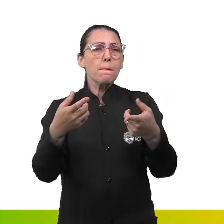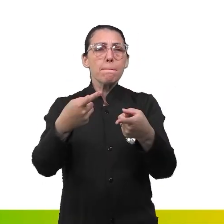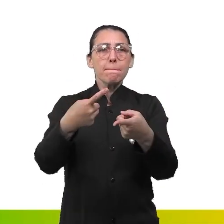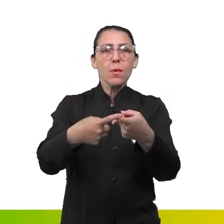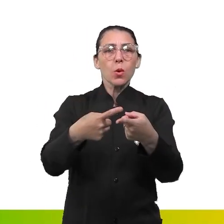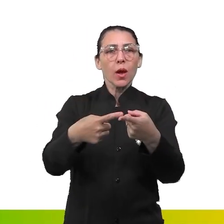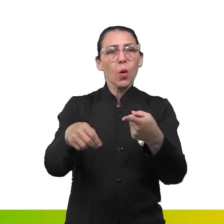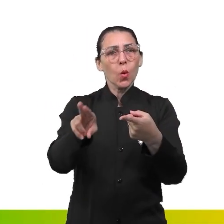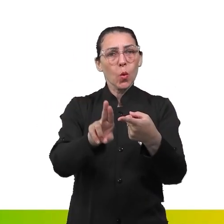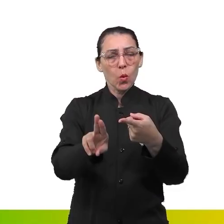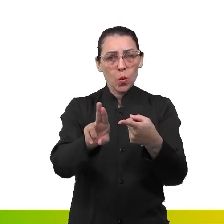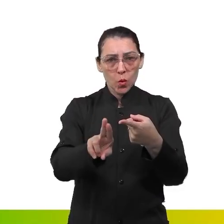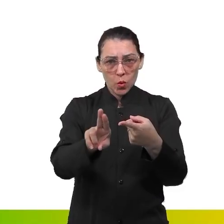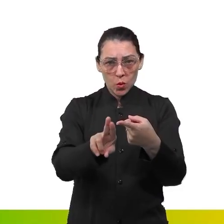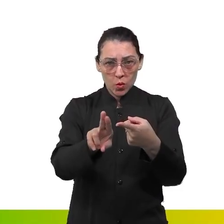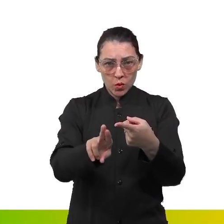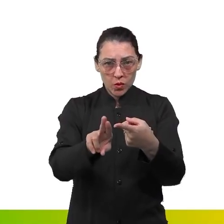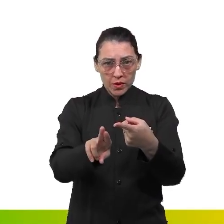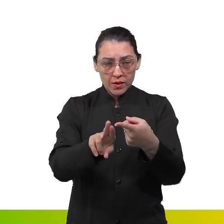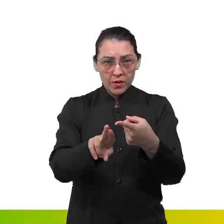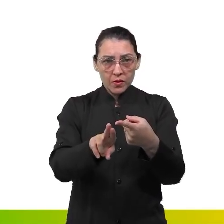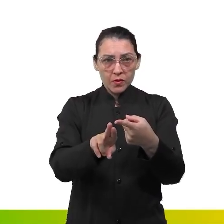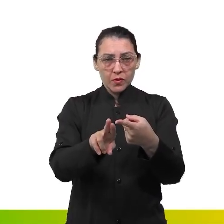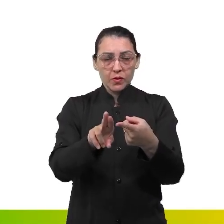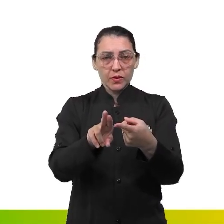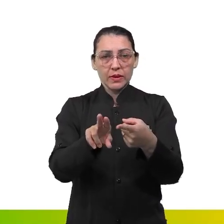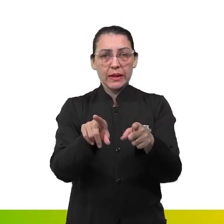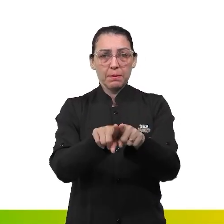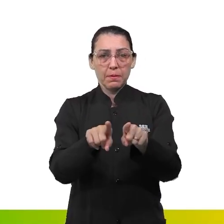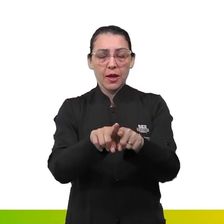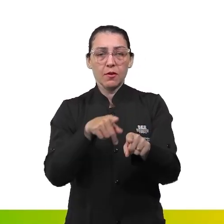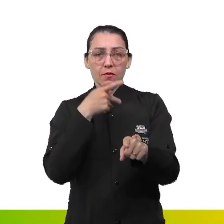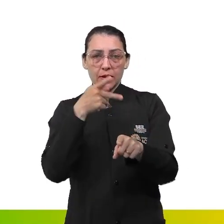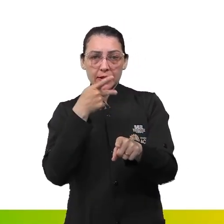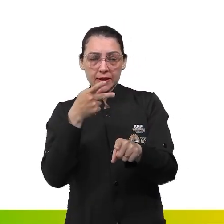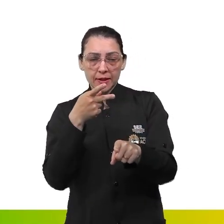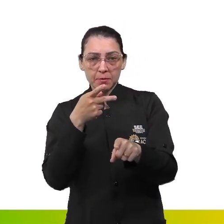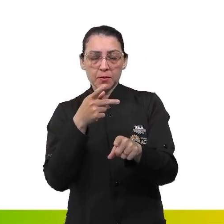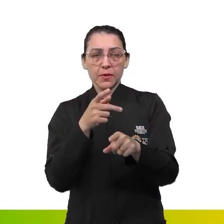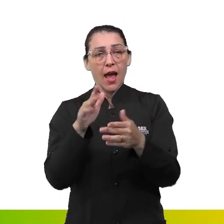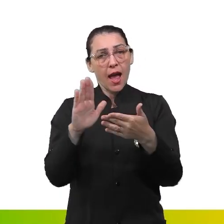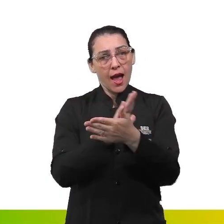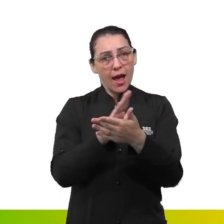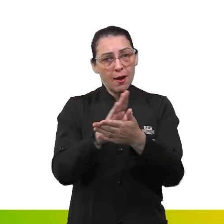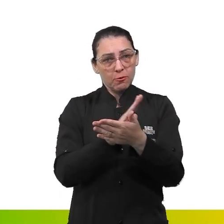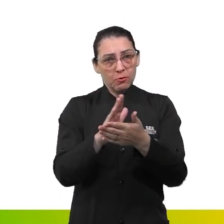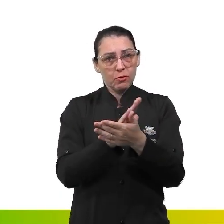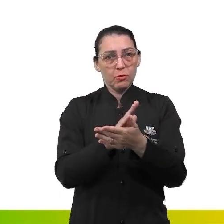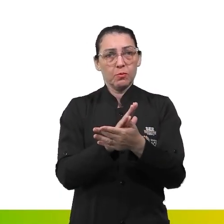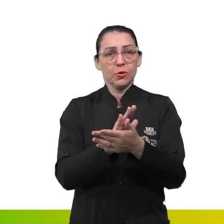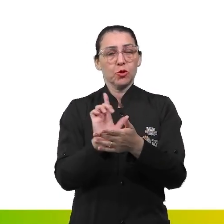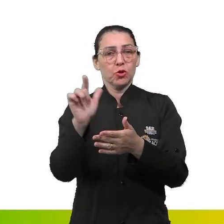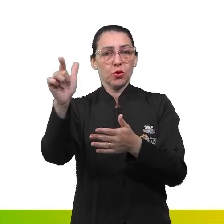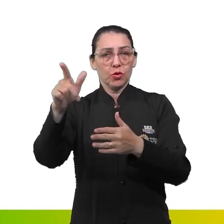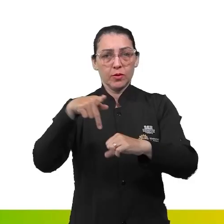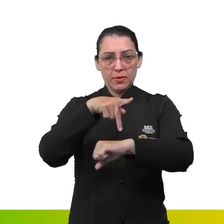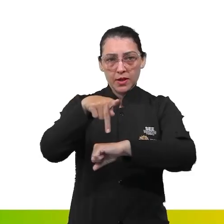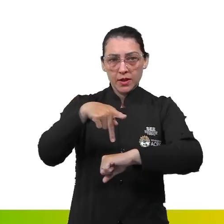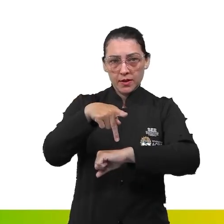caso também de, além de termos da língua inglesa, falamos também sobre alguns estrangeirismos de